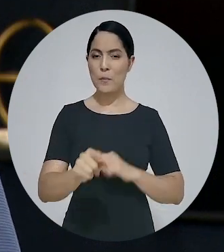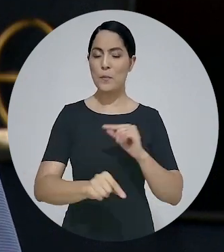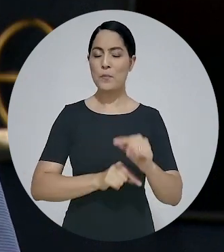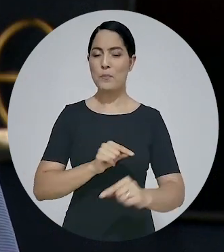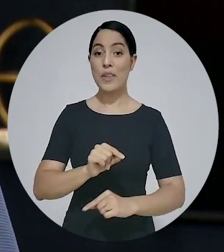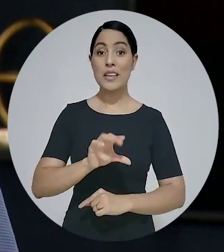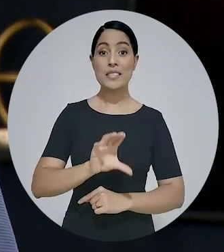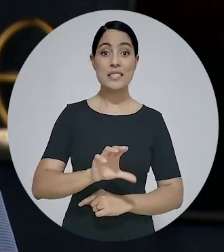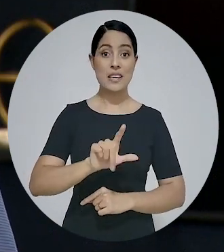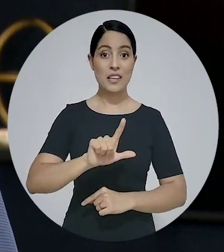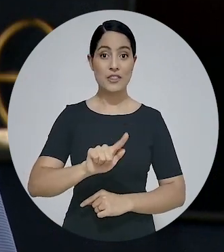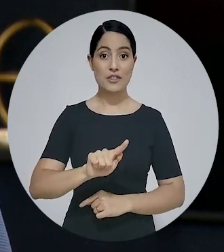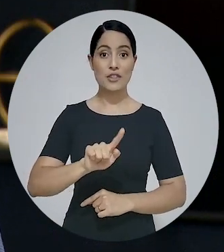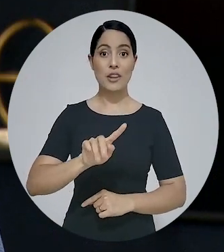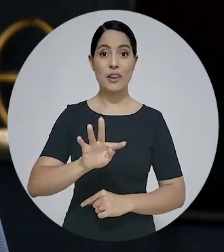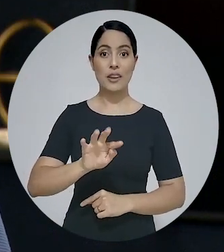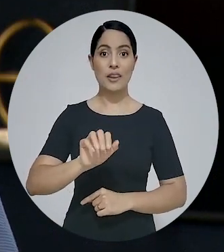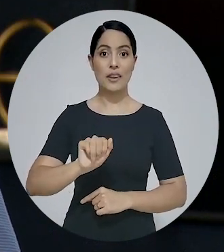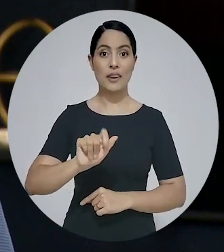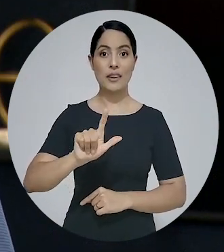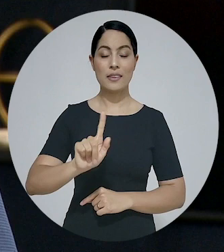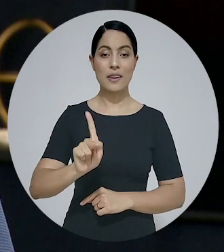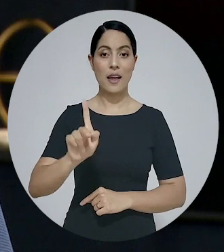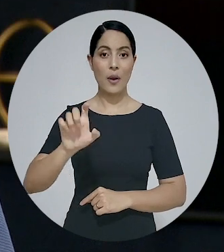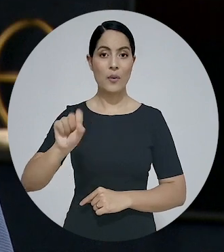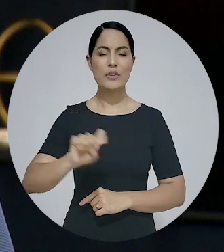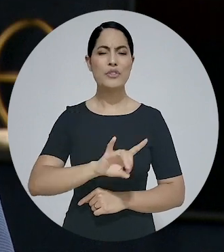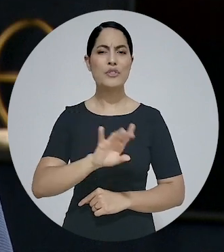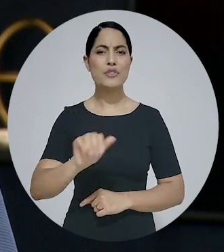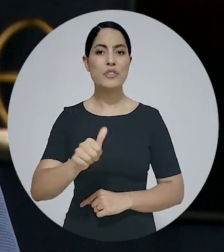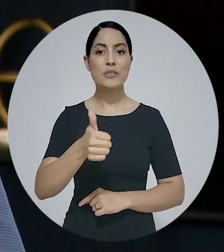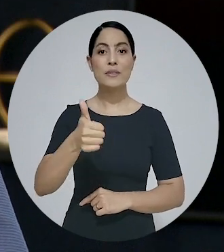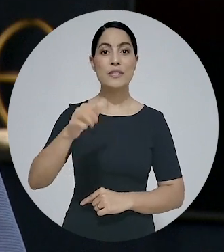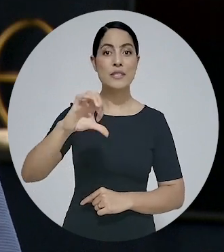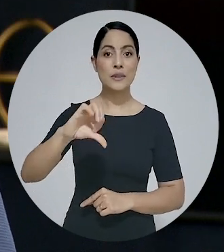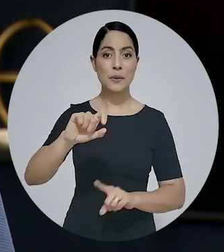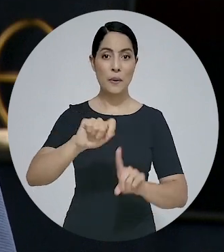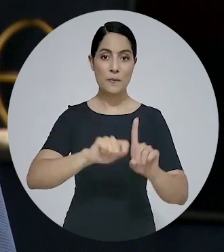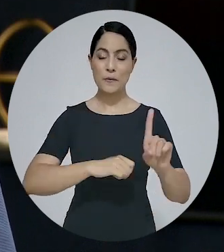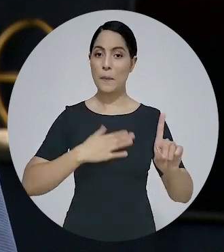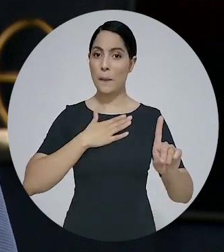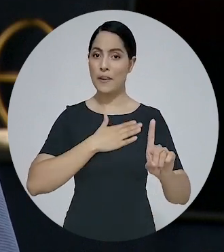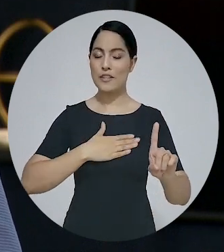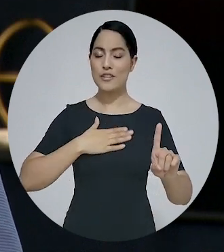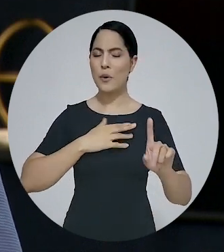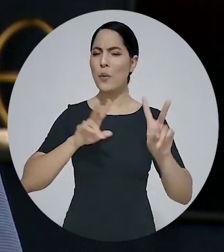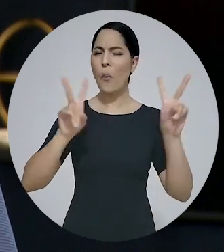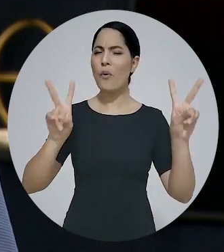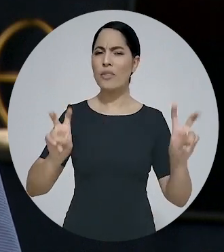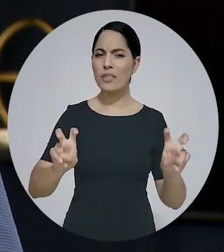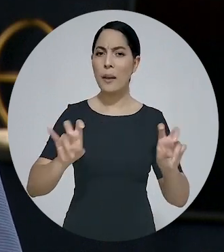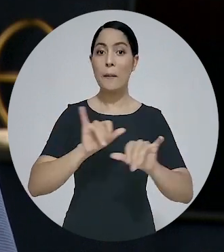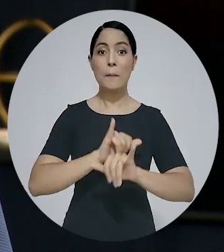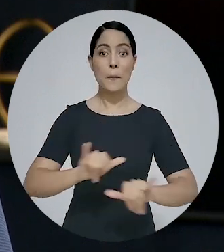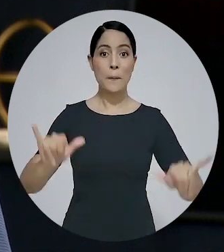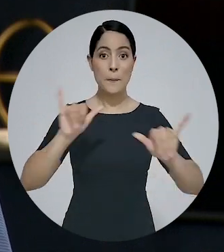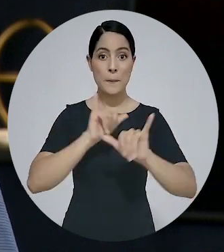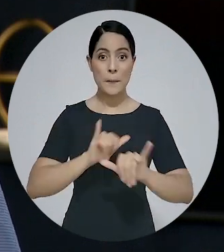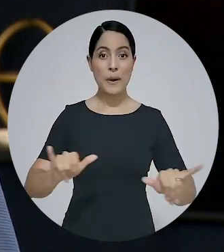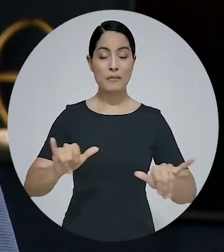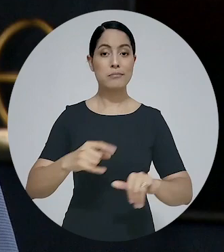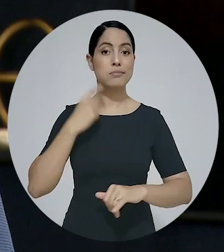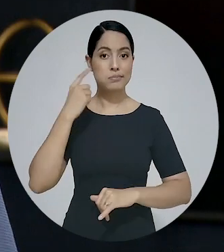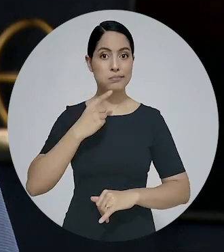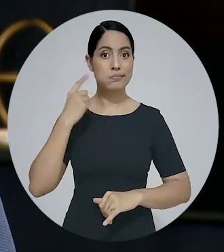Inovação realizou mais uma rodada do Sechei Talks. Foi no dia 19 de agosto e tratou do tema Publicidade